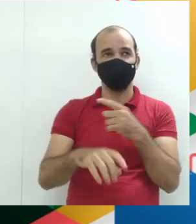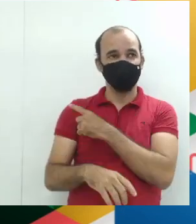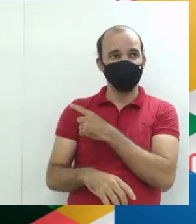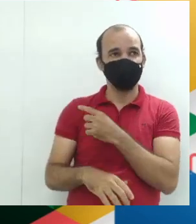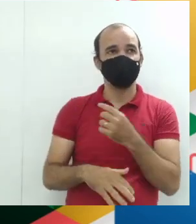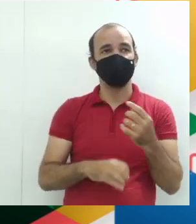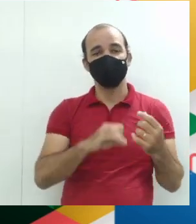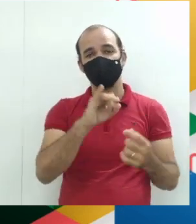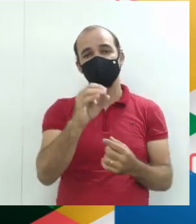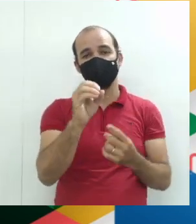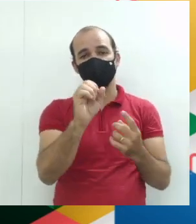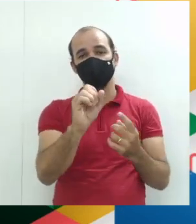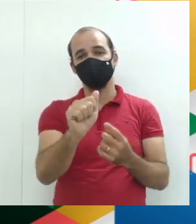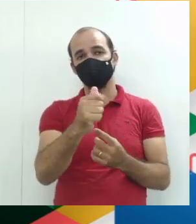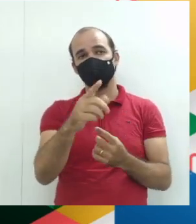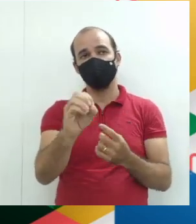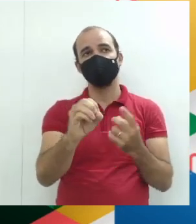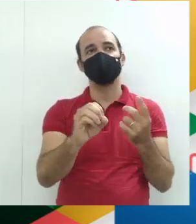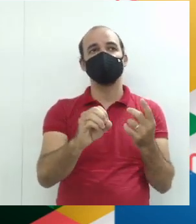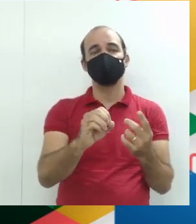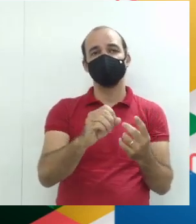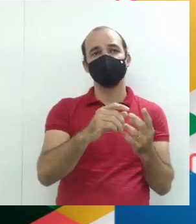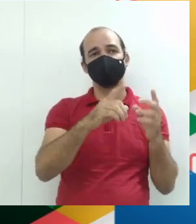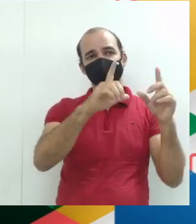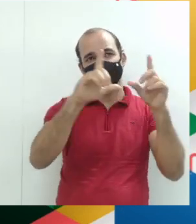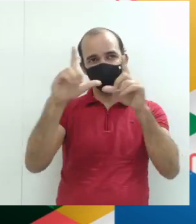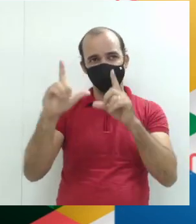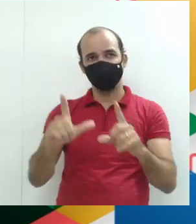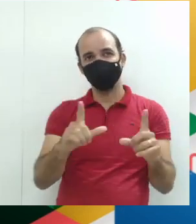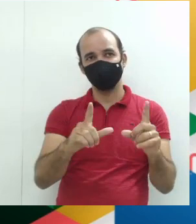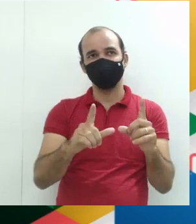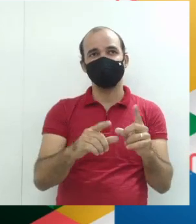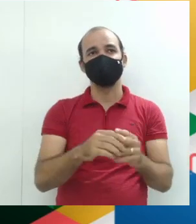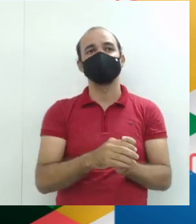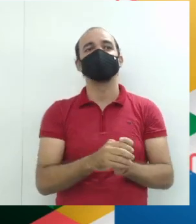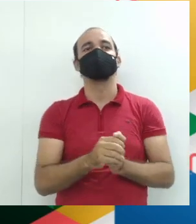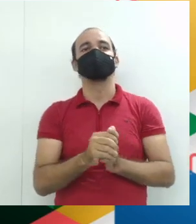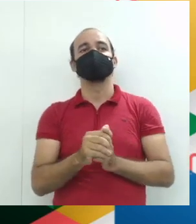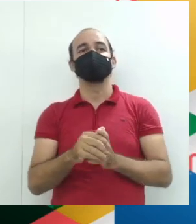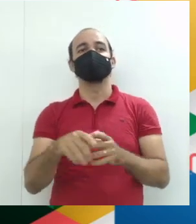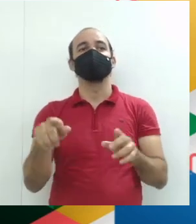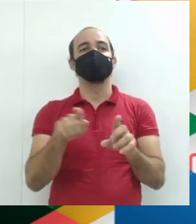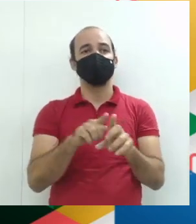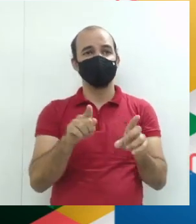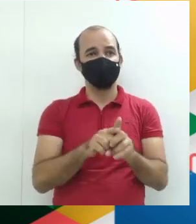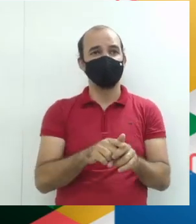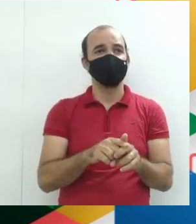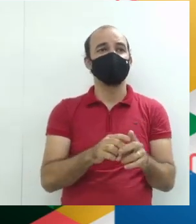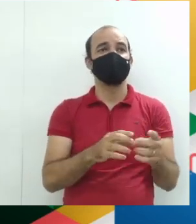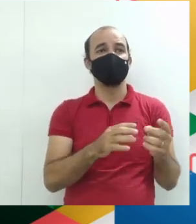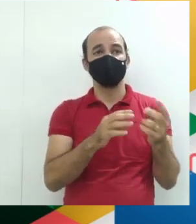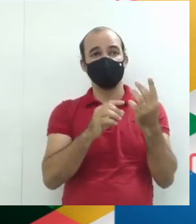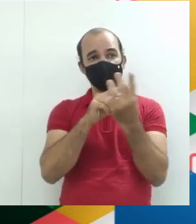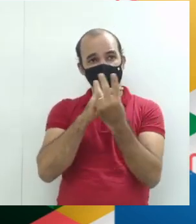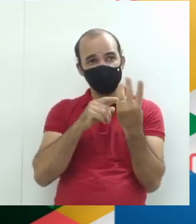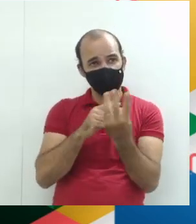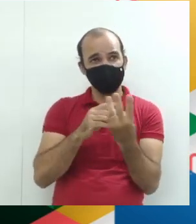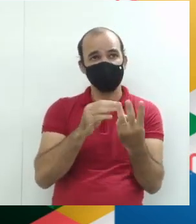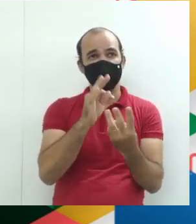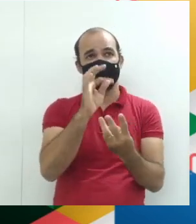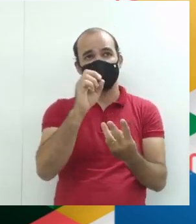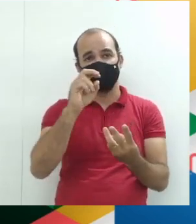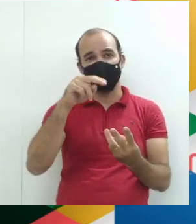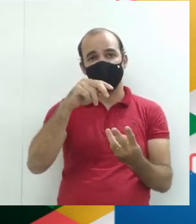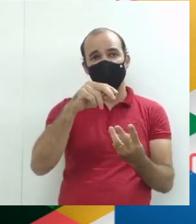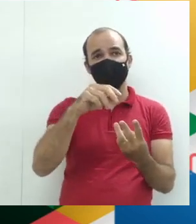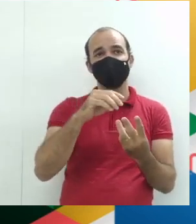canto superior da esquerda, a Nara Leão no canto superior da direita e uma imagem de Toquinho, Tom Jobim e